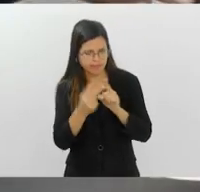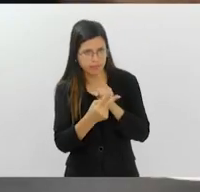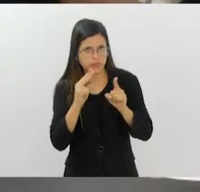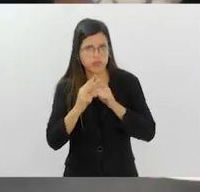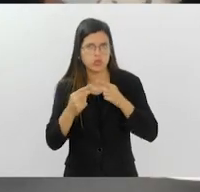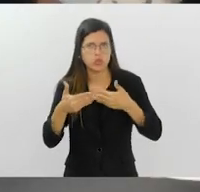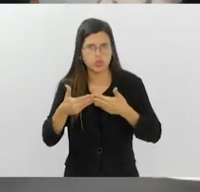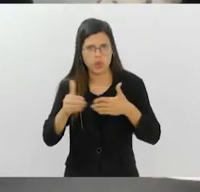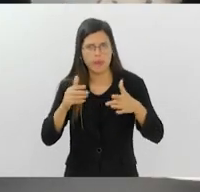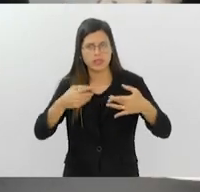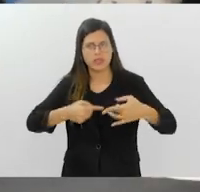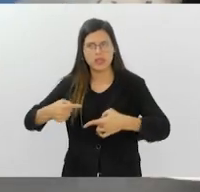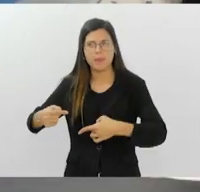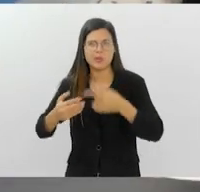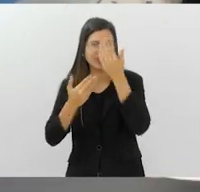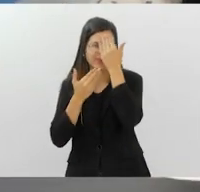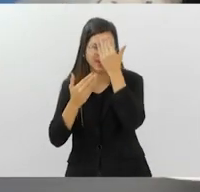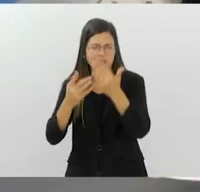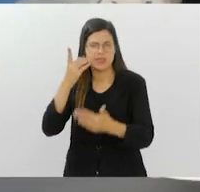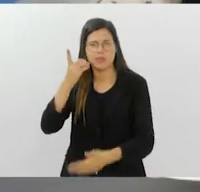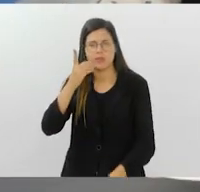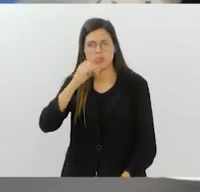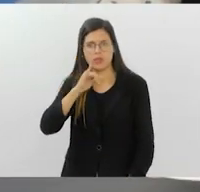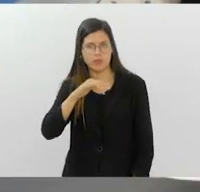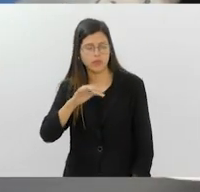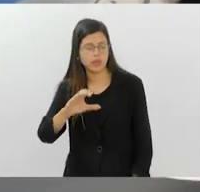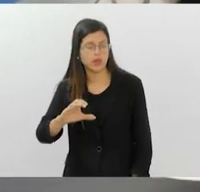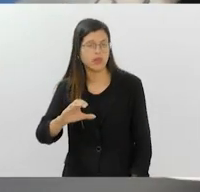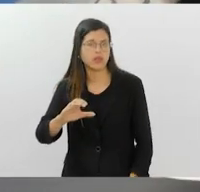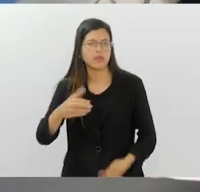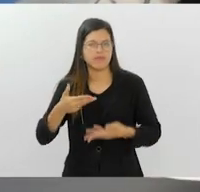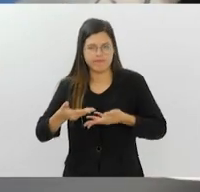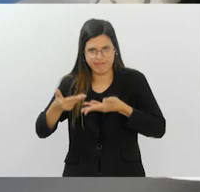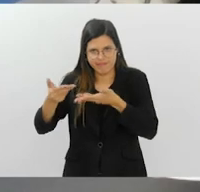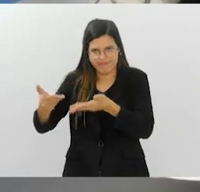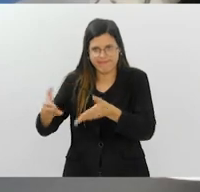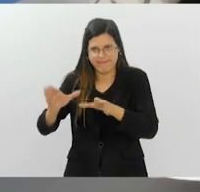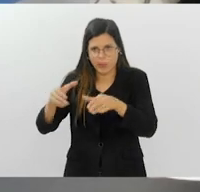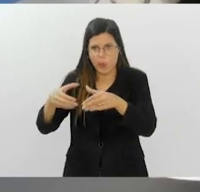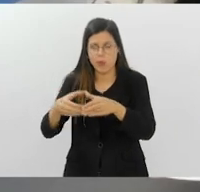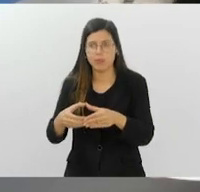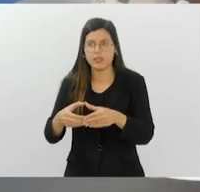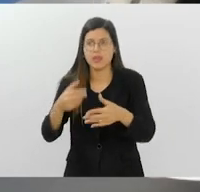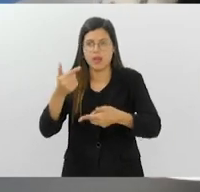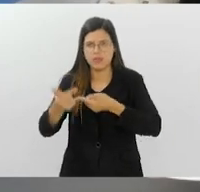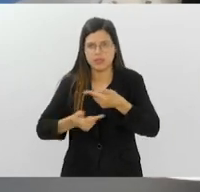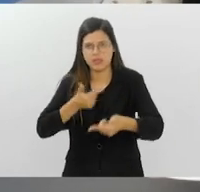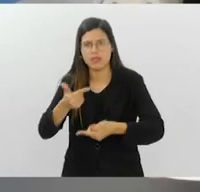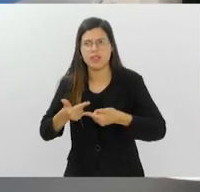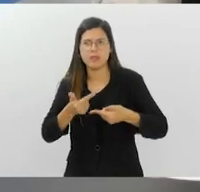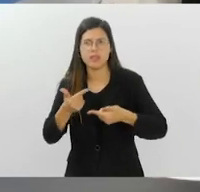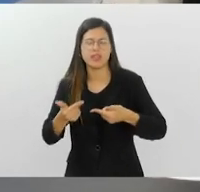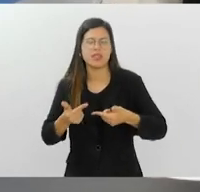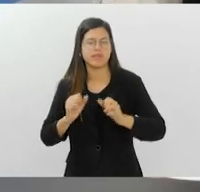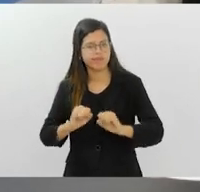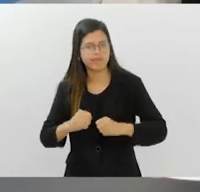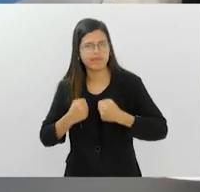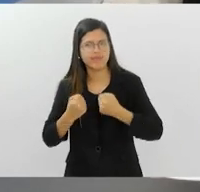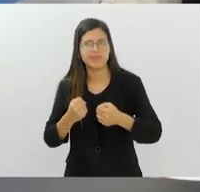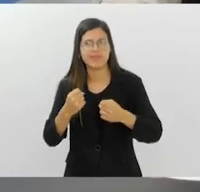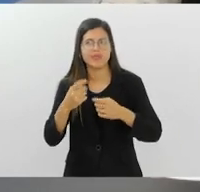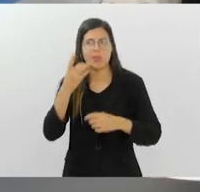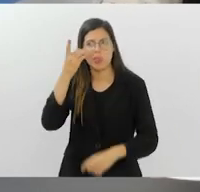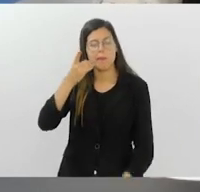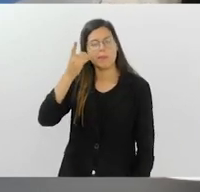debate e muito obrigado mink por convidar a nossa comissão que vem trabalhando nesse tema para compor esse espaço porque m é